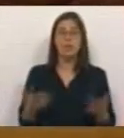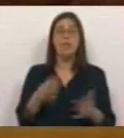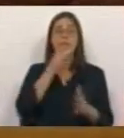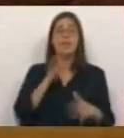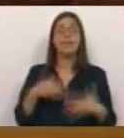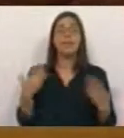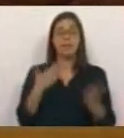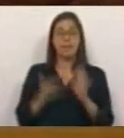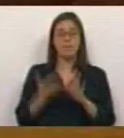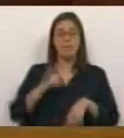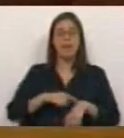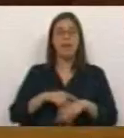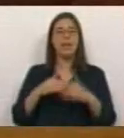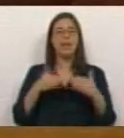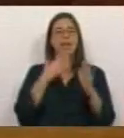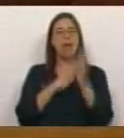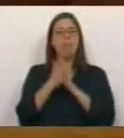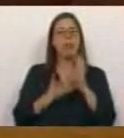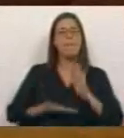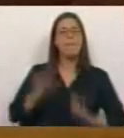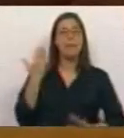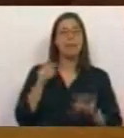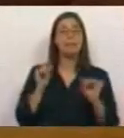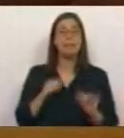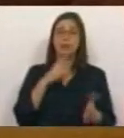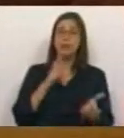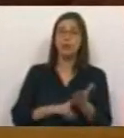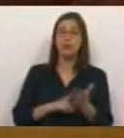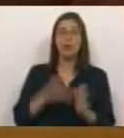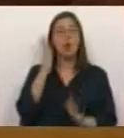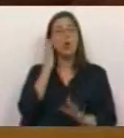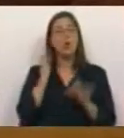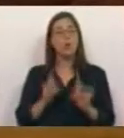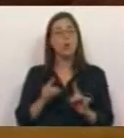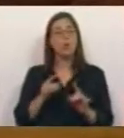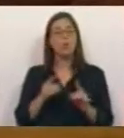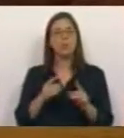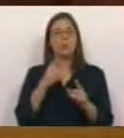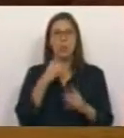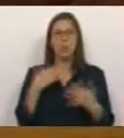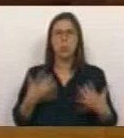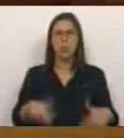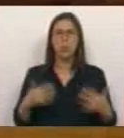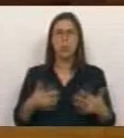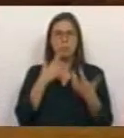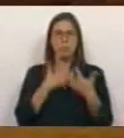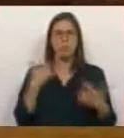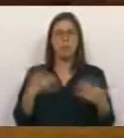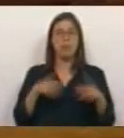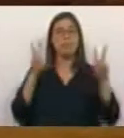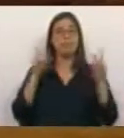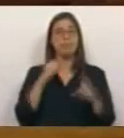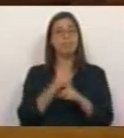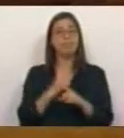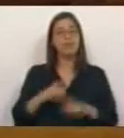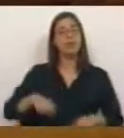estamos a falar do aumento dos níveis de exploração. Estes são os factos, os números são ainda mais cruéis. E, portanto, também nesta